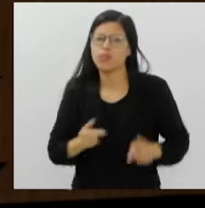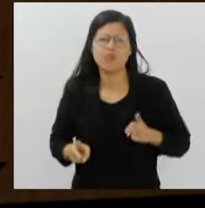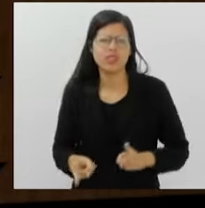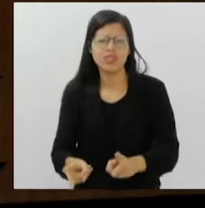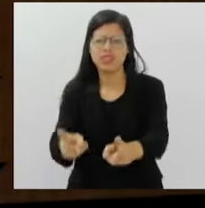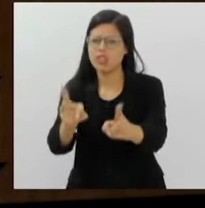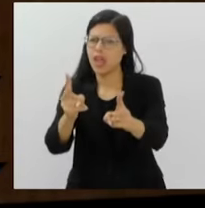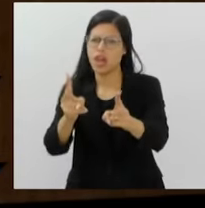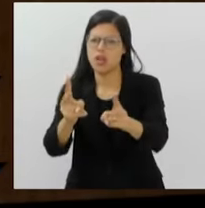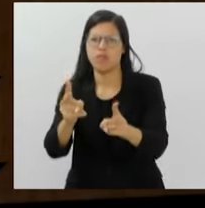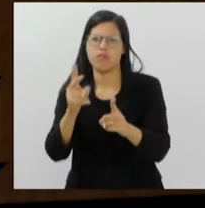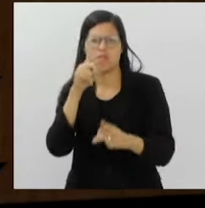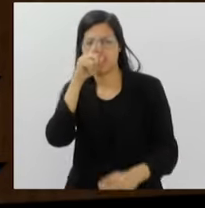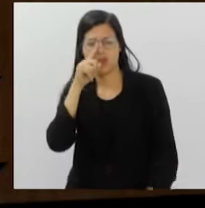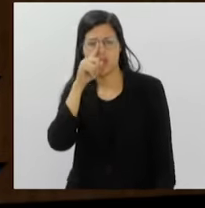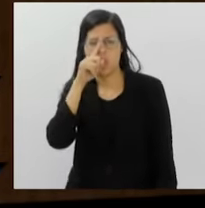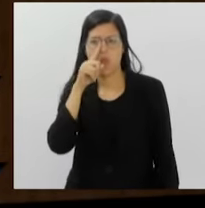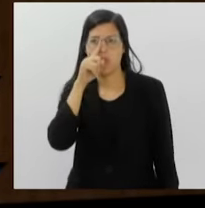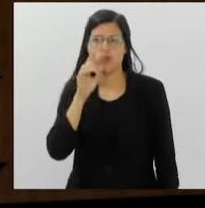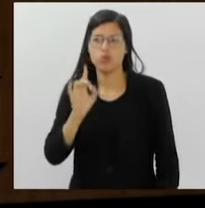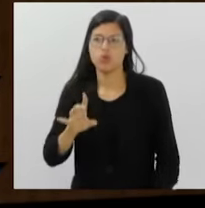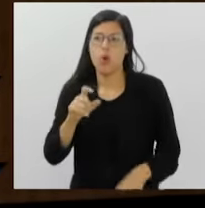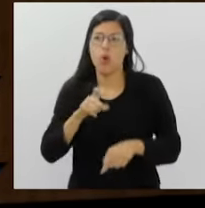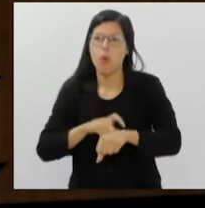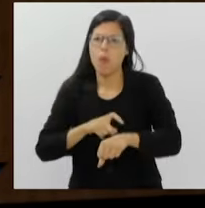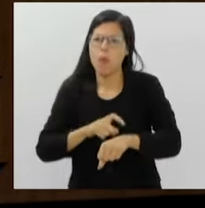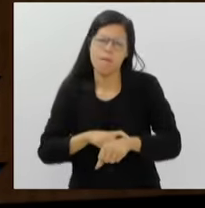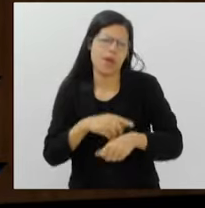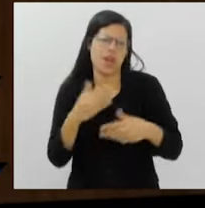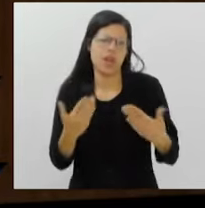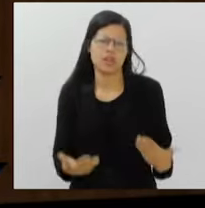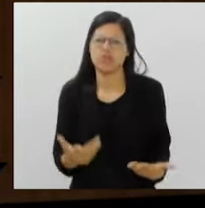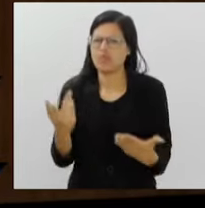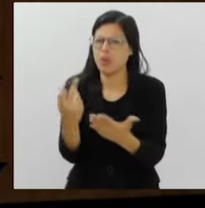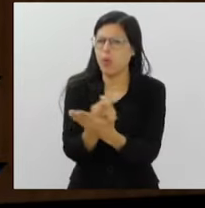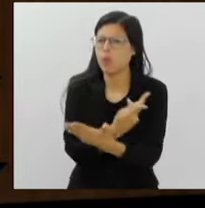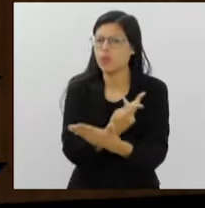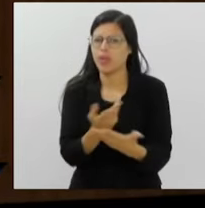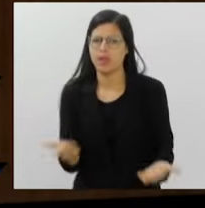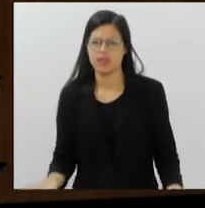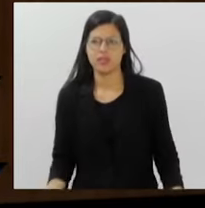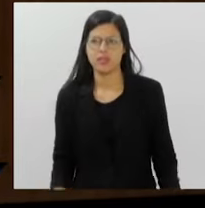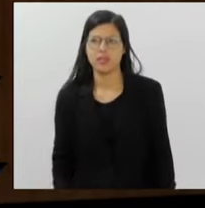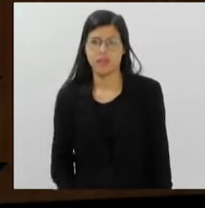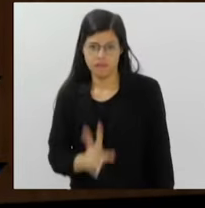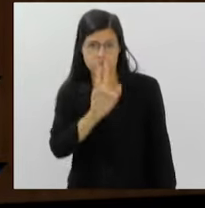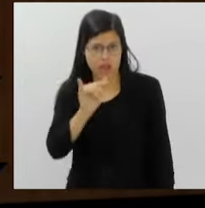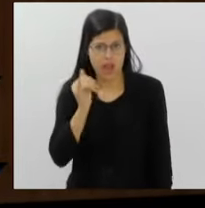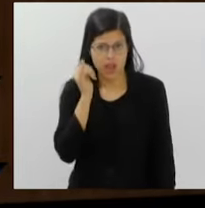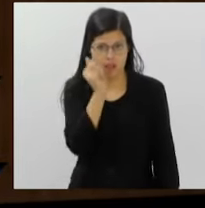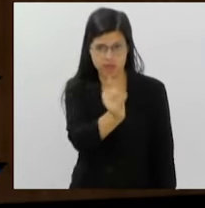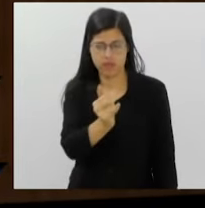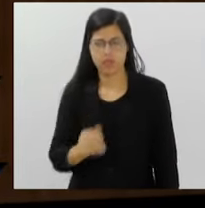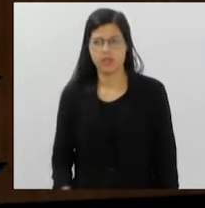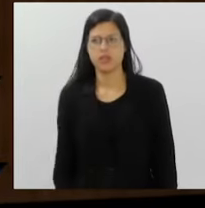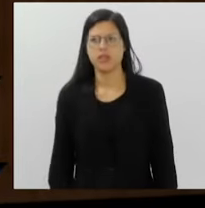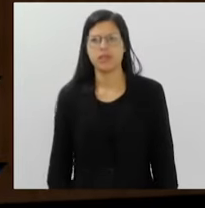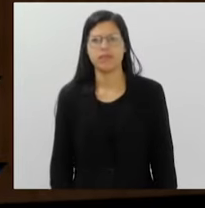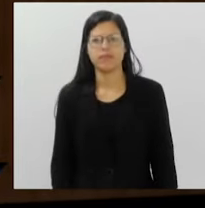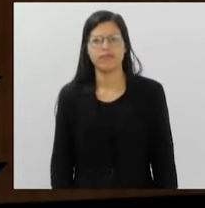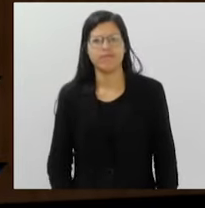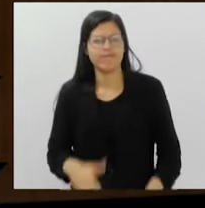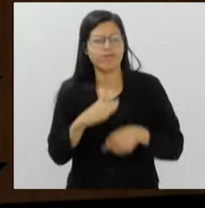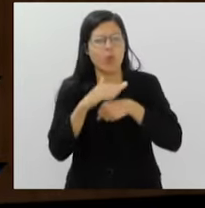só mais um momento cíclico. Vai lá, consola